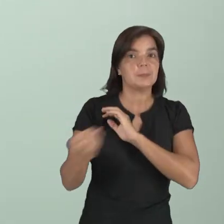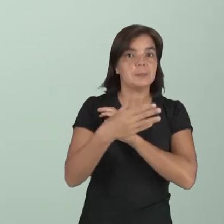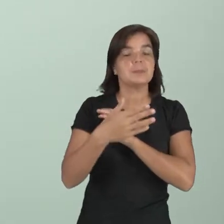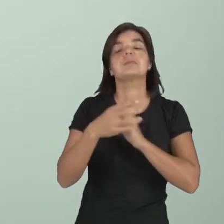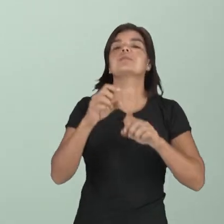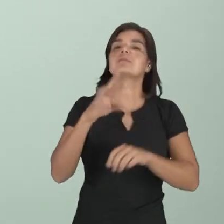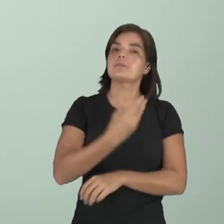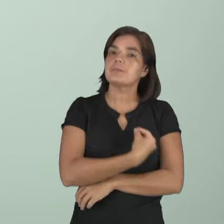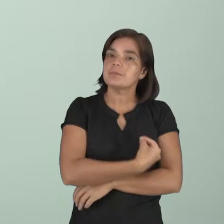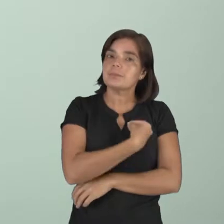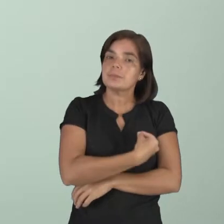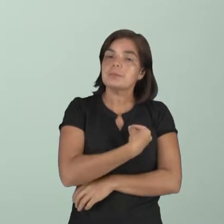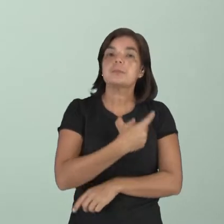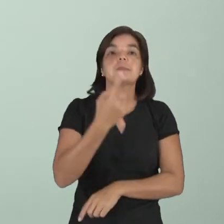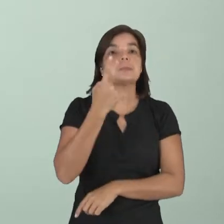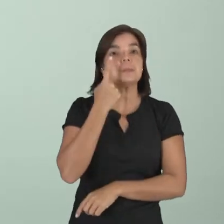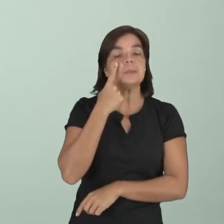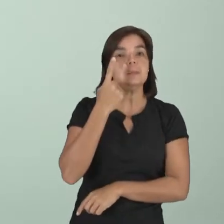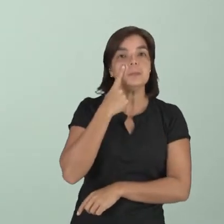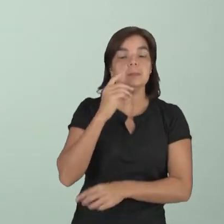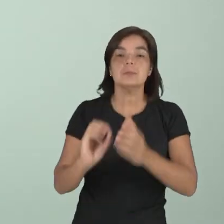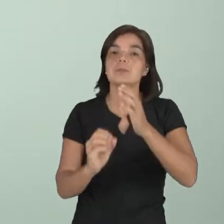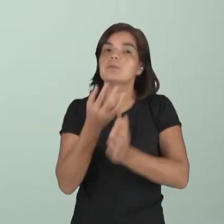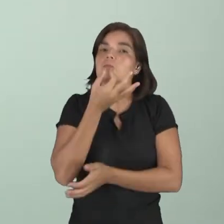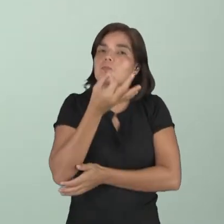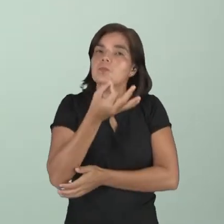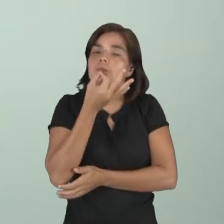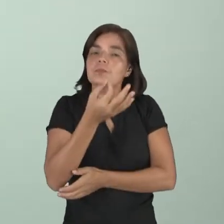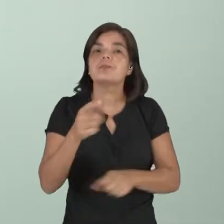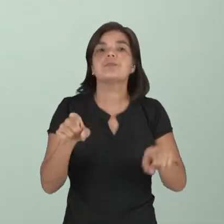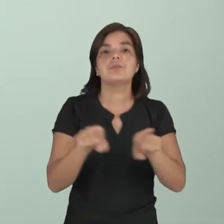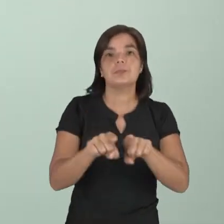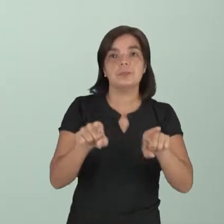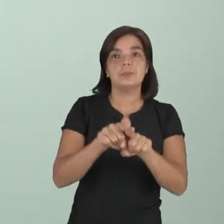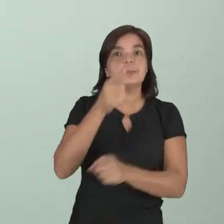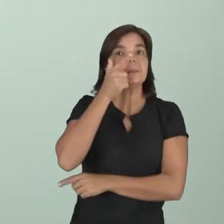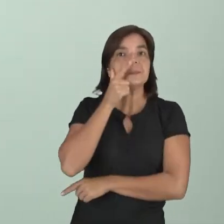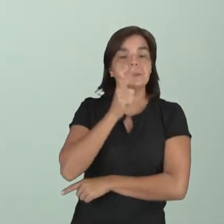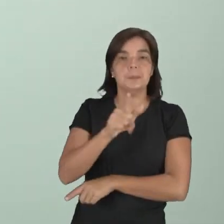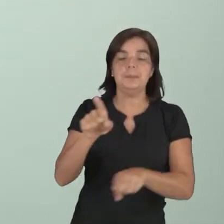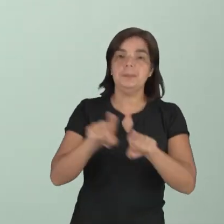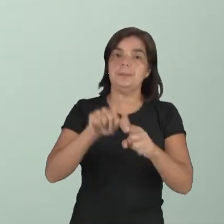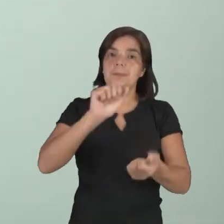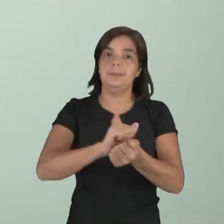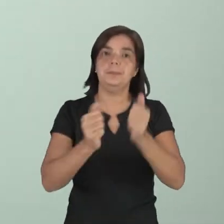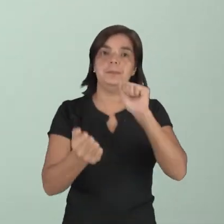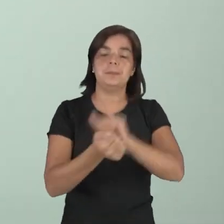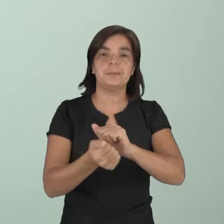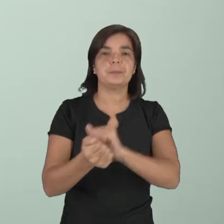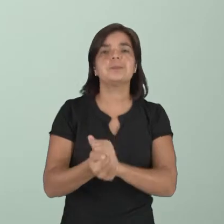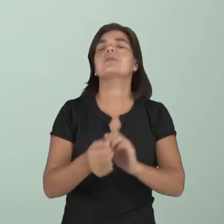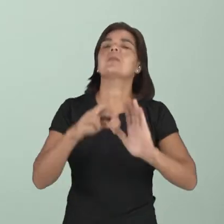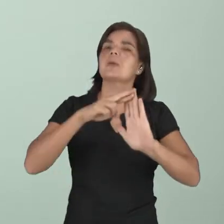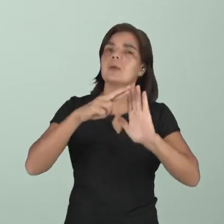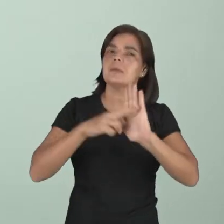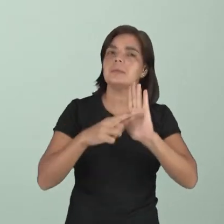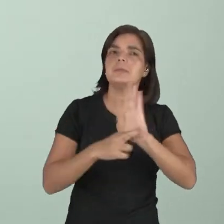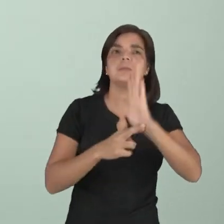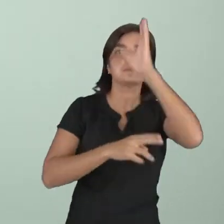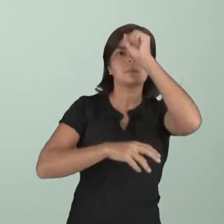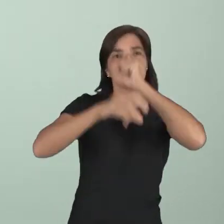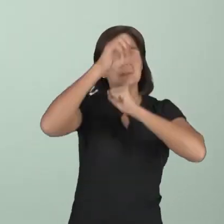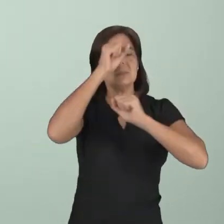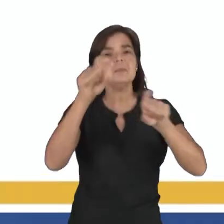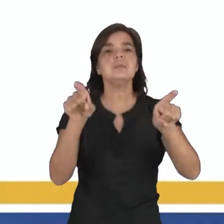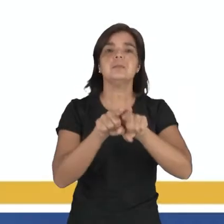cada participante você pode chegar, sugerir e de repente conseguir adaptar novas regras, né?